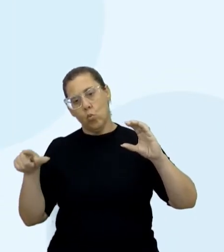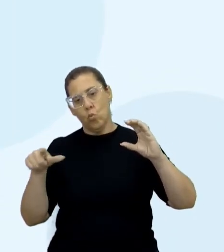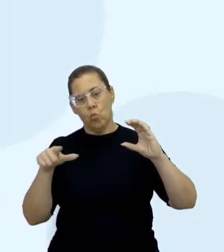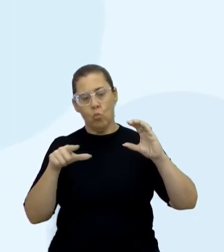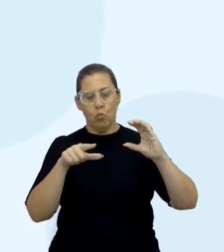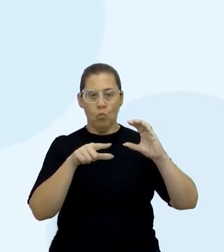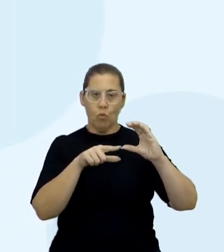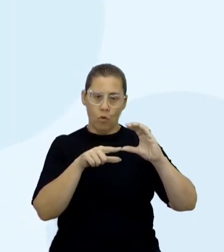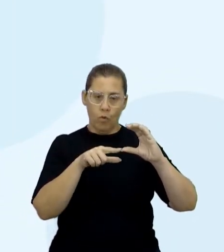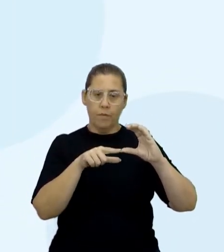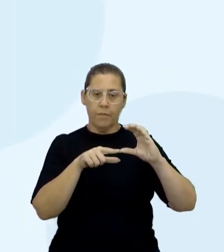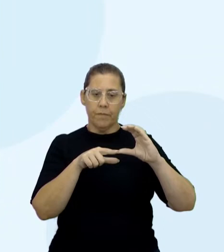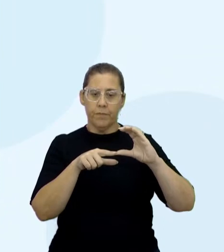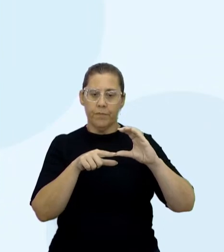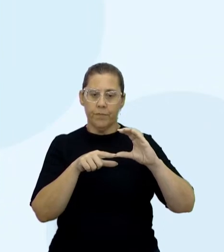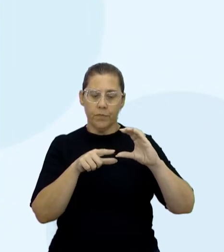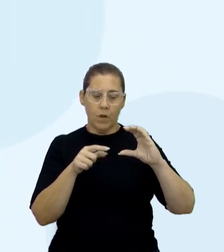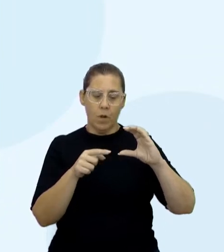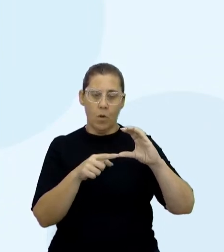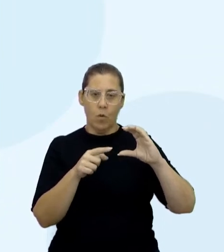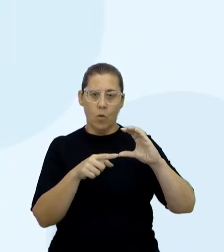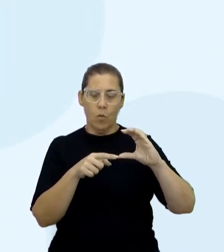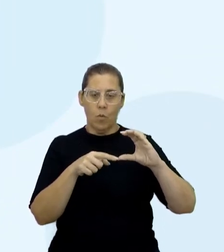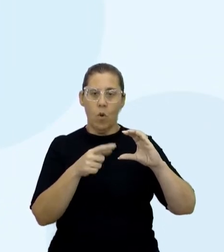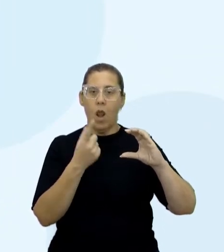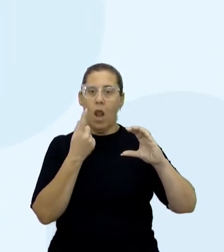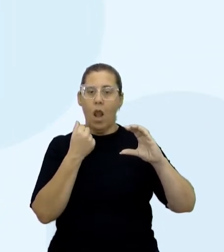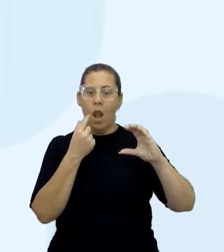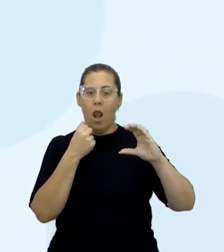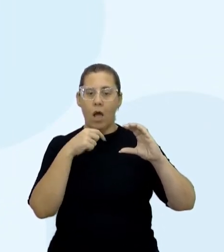volta paralelo, cruzou aqui, aqui eu tenho o ponto